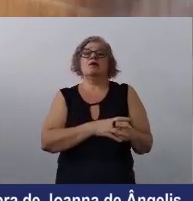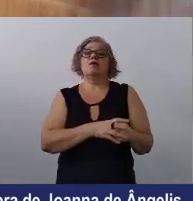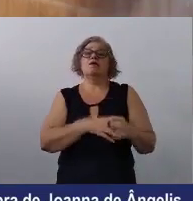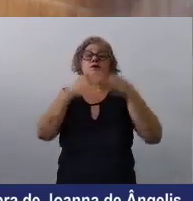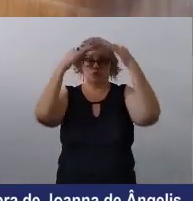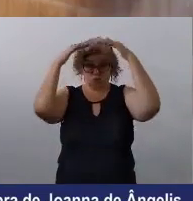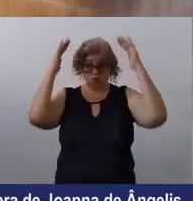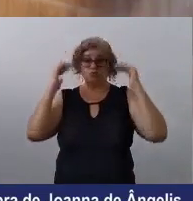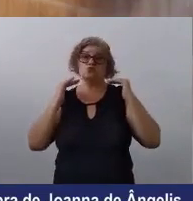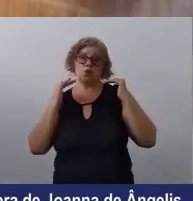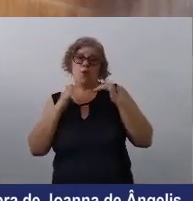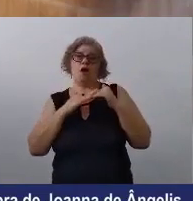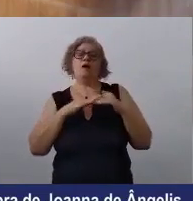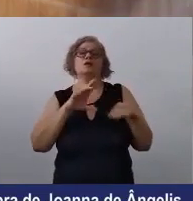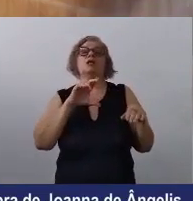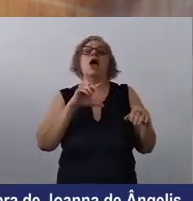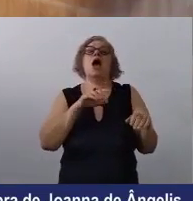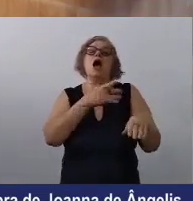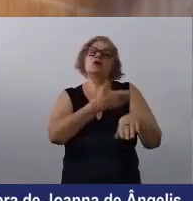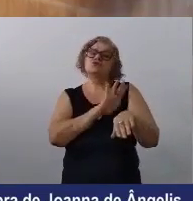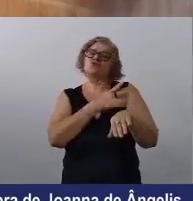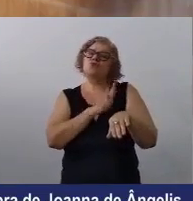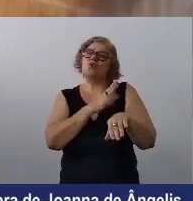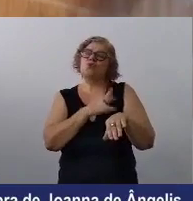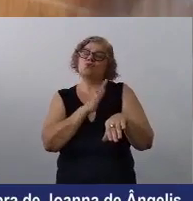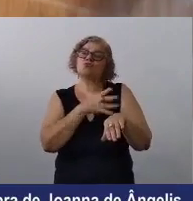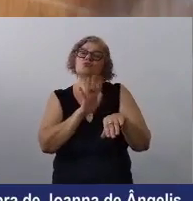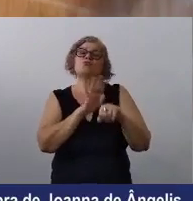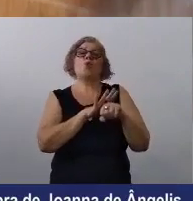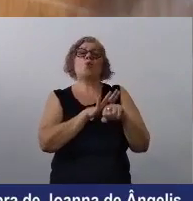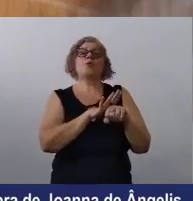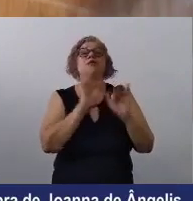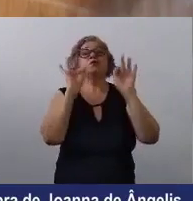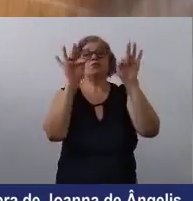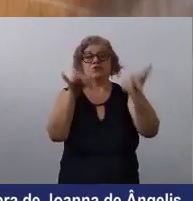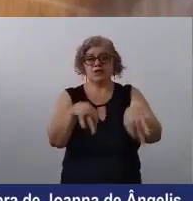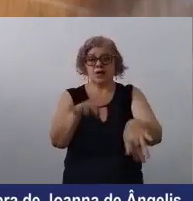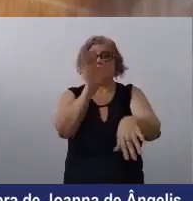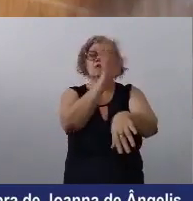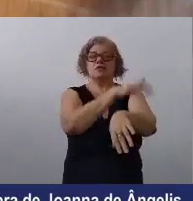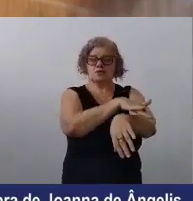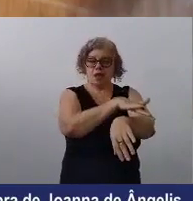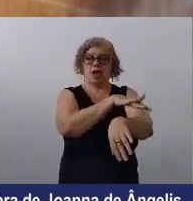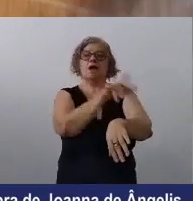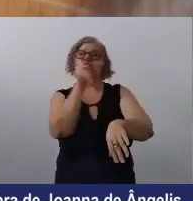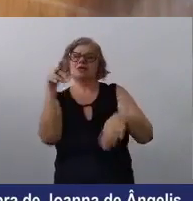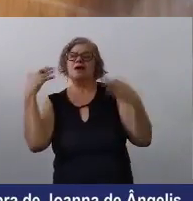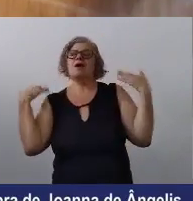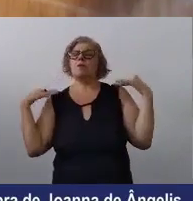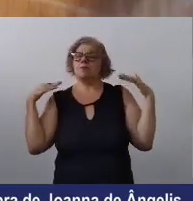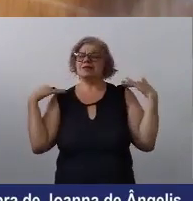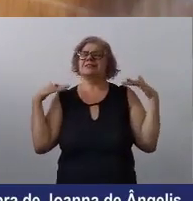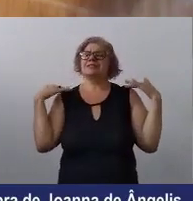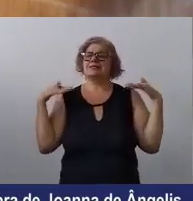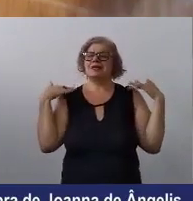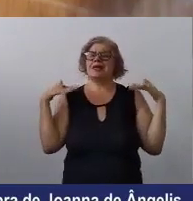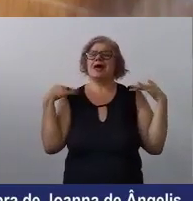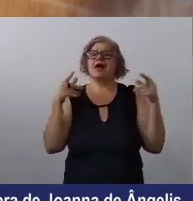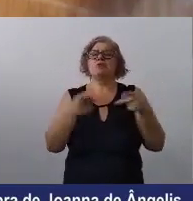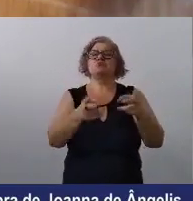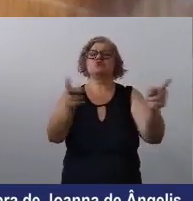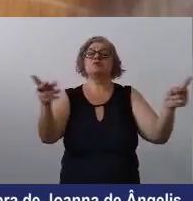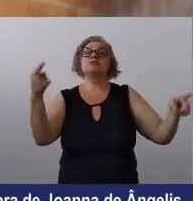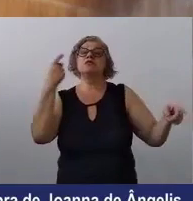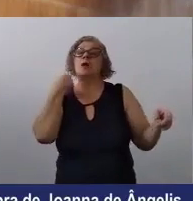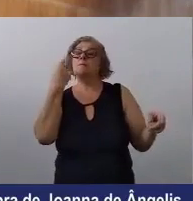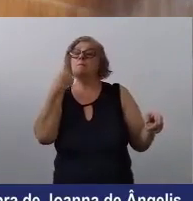Joana tinha um hábito de, nos finais da tarde, sair junto com Ana para passear ali no mercado de